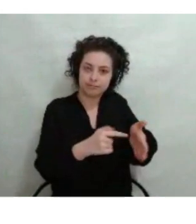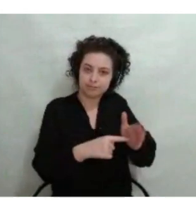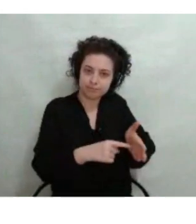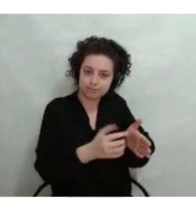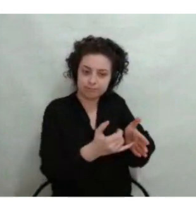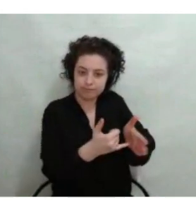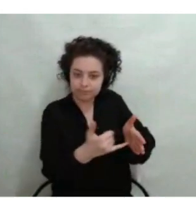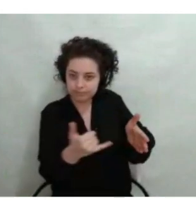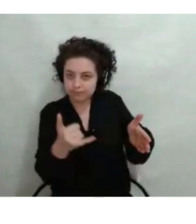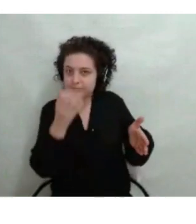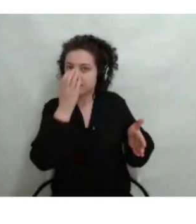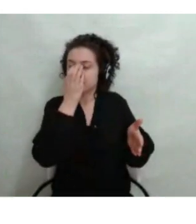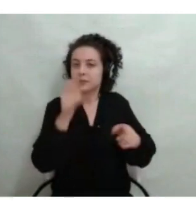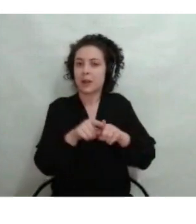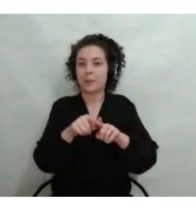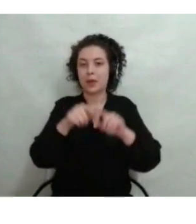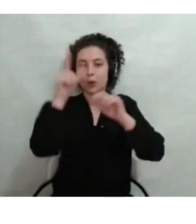pronto-socorro,